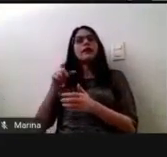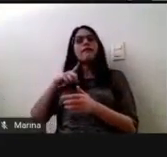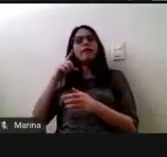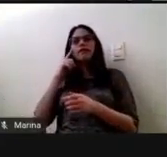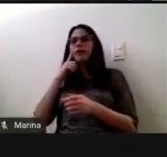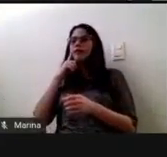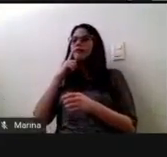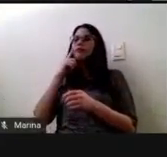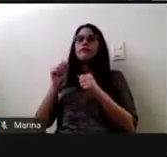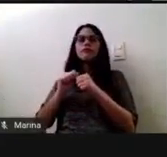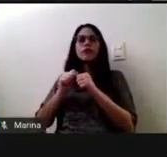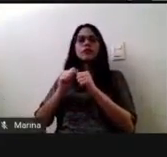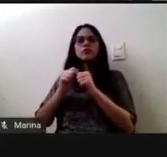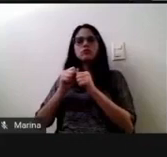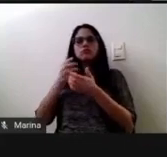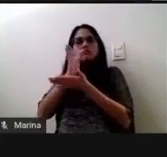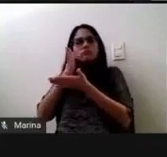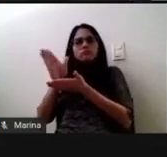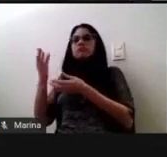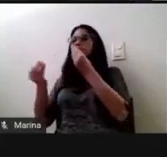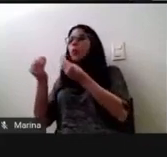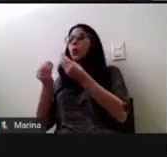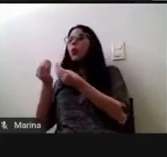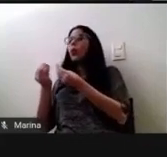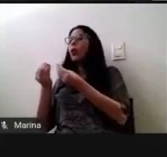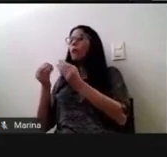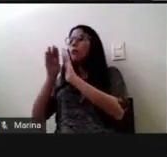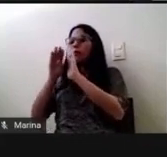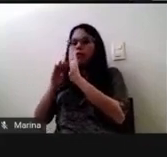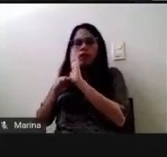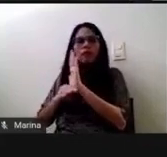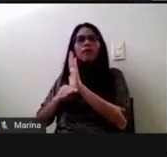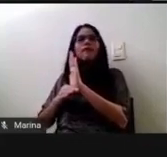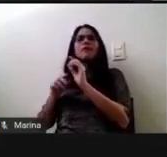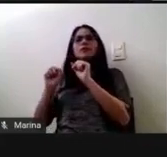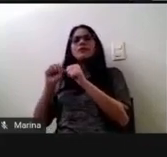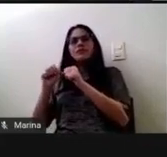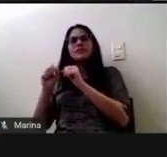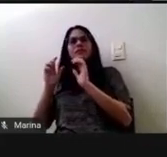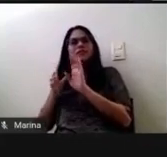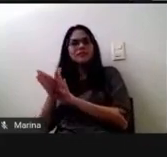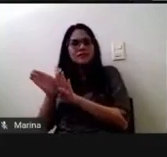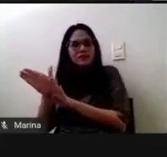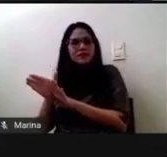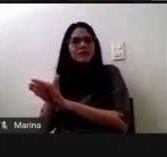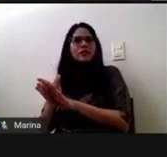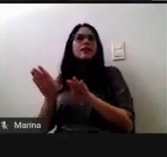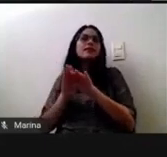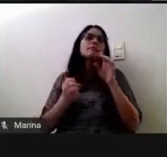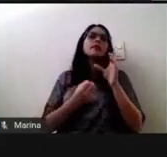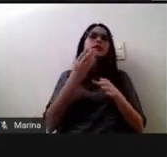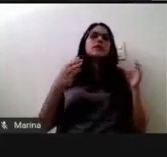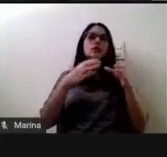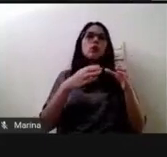um guia, né, uma direção para que a gente possa seguir. Além disso, foi criado o Observatório Covid-19 Brasil, que é uma iniciativa